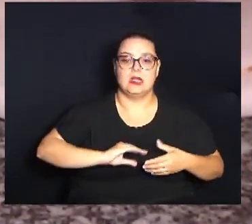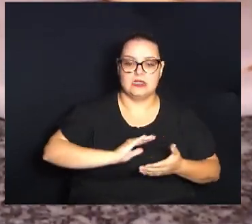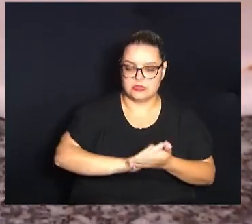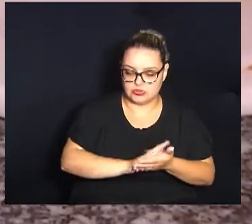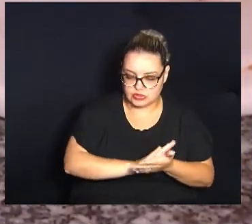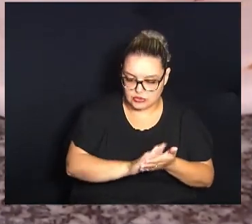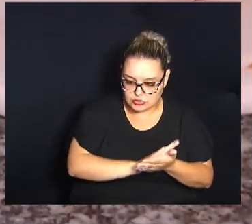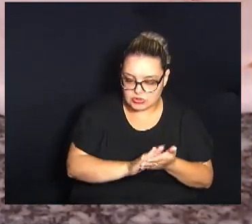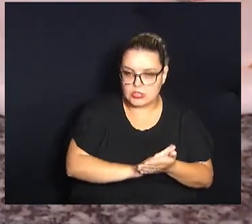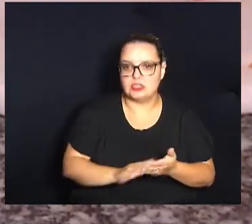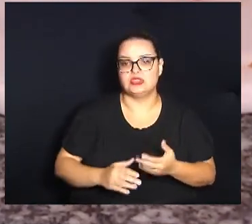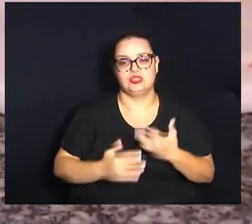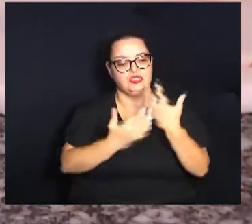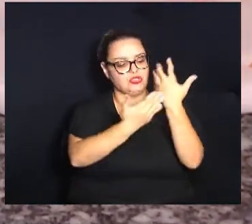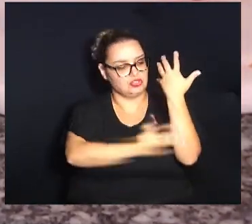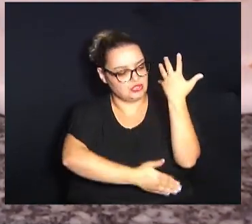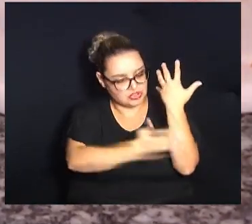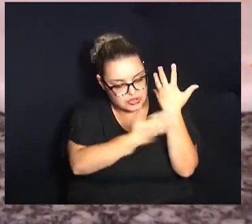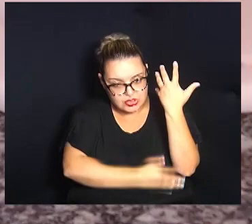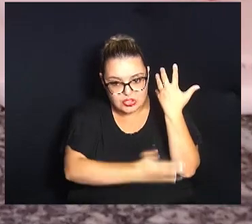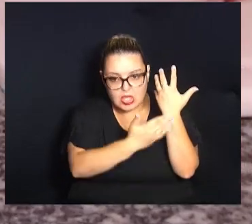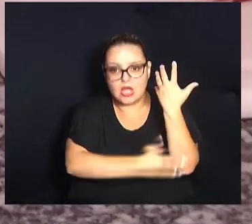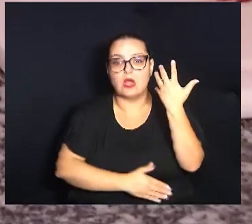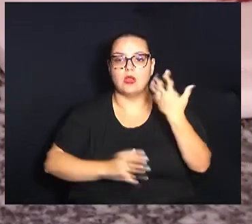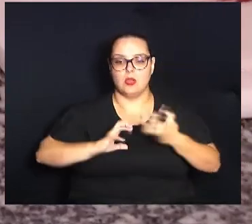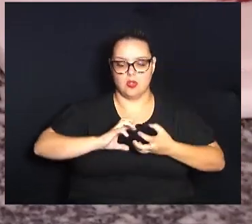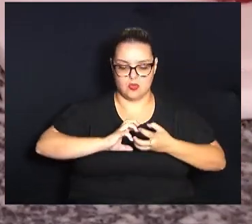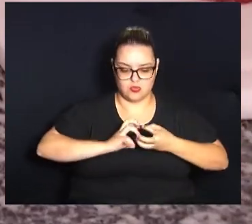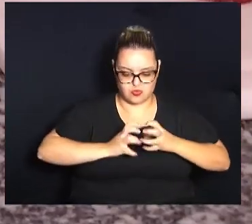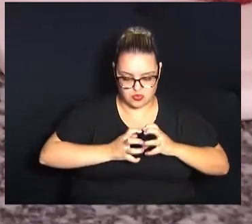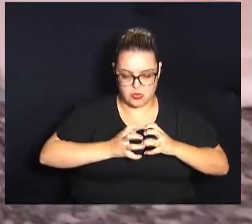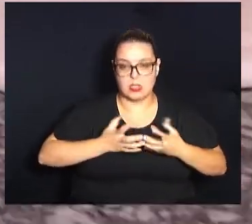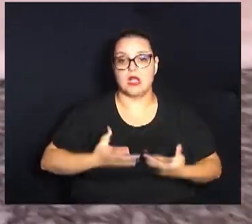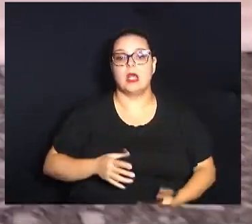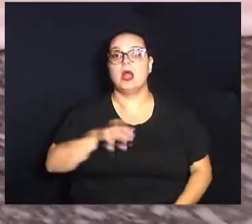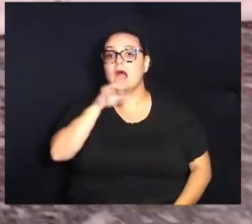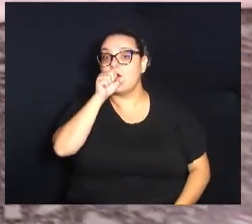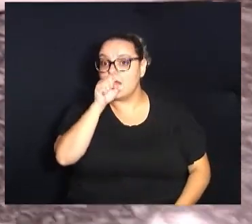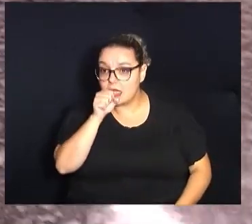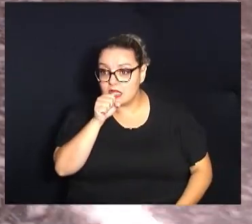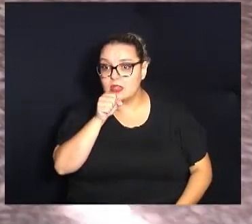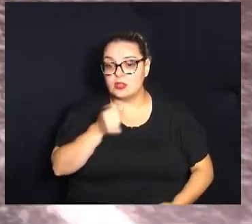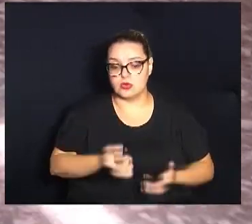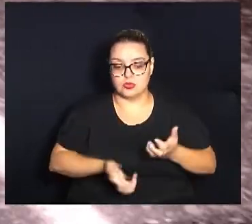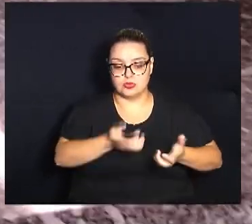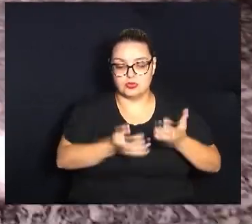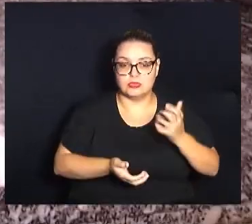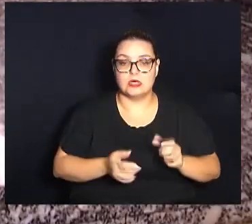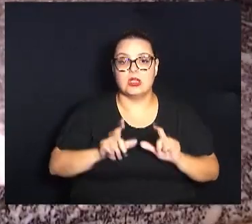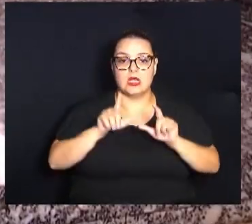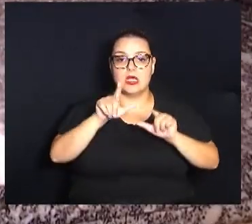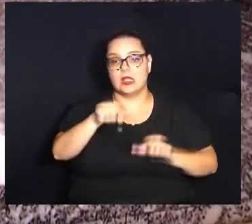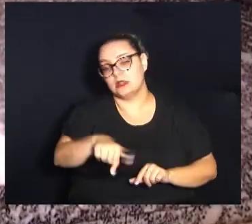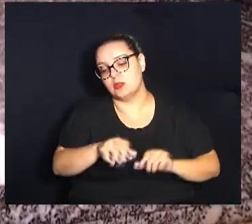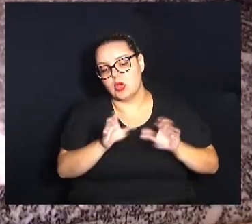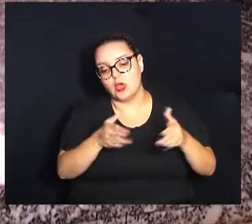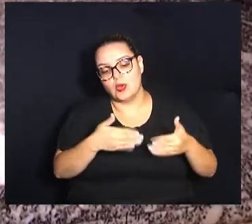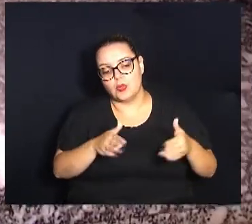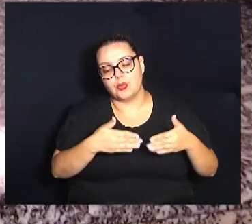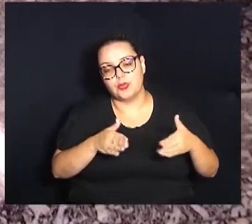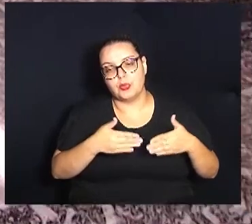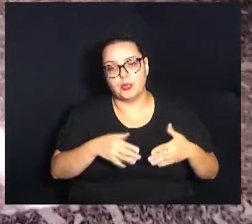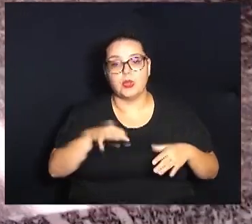de abacaxi, de maracujá, laranja, ferve e depois deixa isso esfriar e se torna um